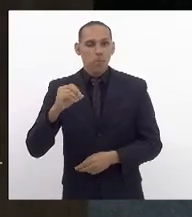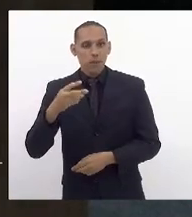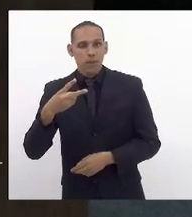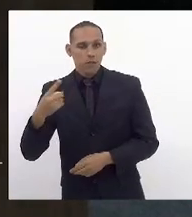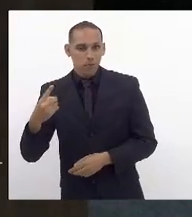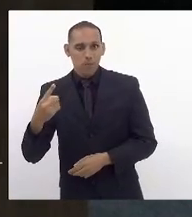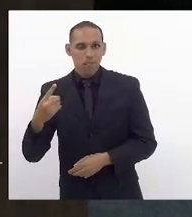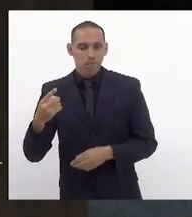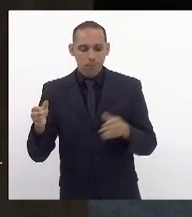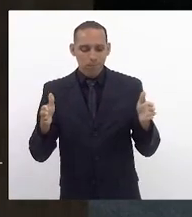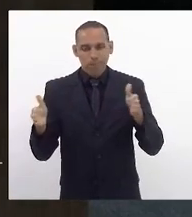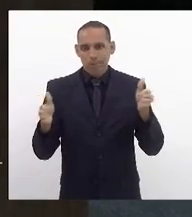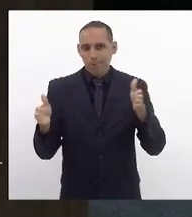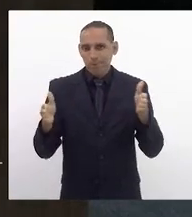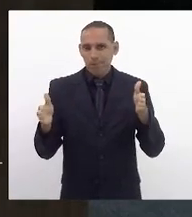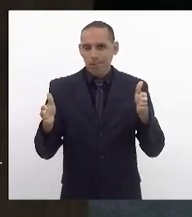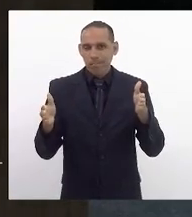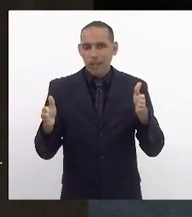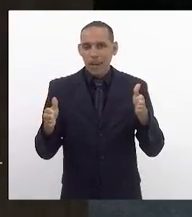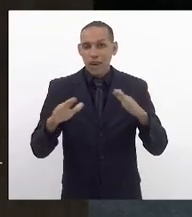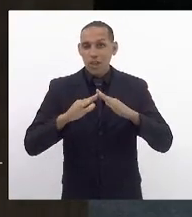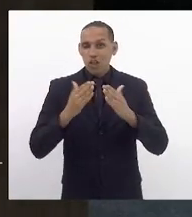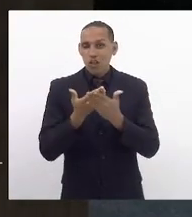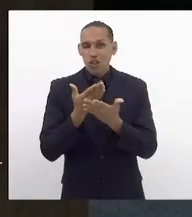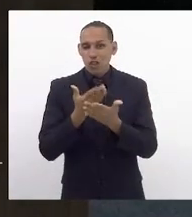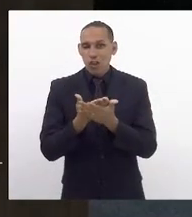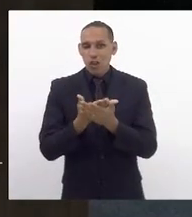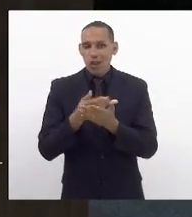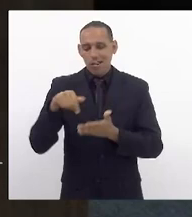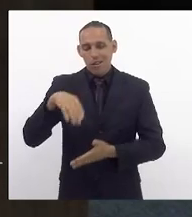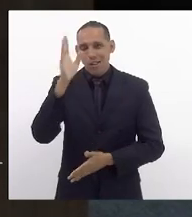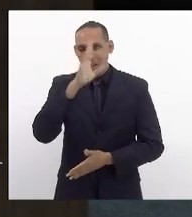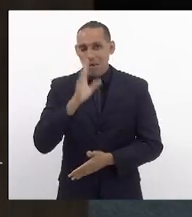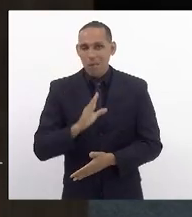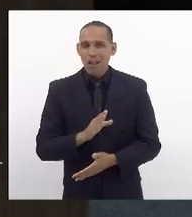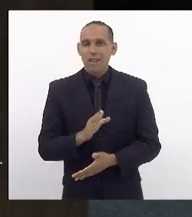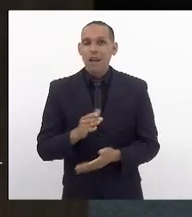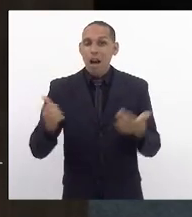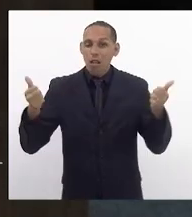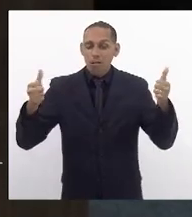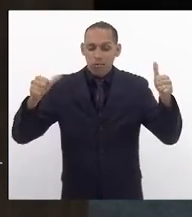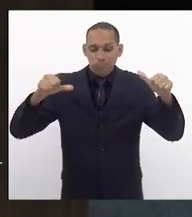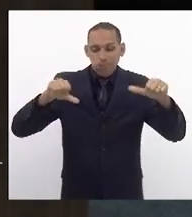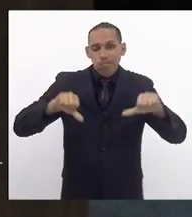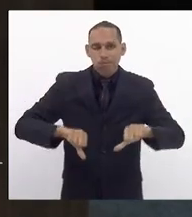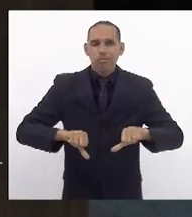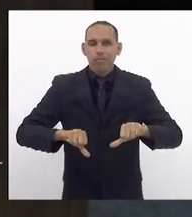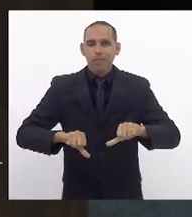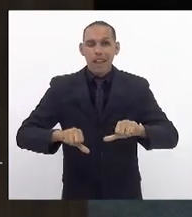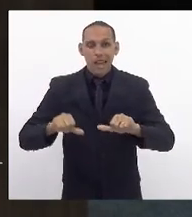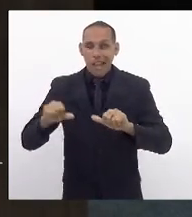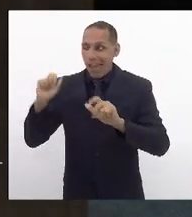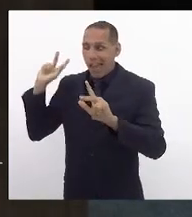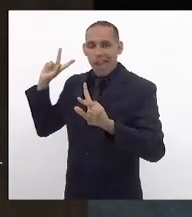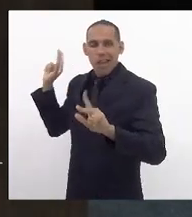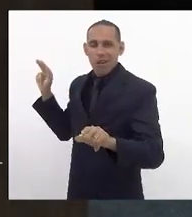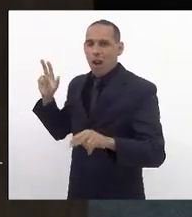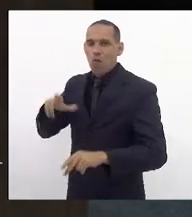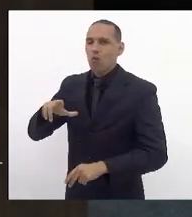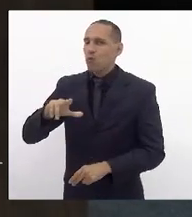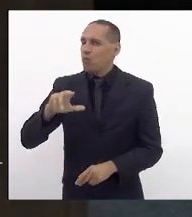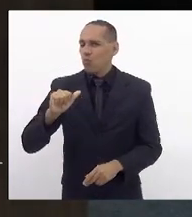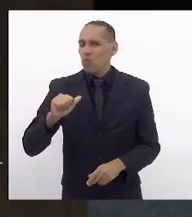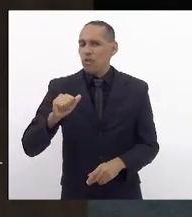escola brasileira enfrentou a maior crise de todos os tempos. Nunca uma crise pegou tão